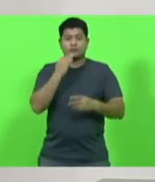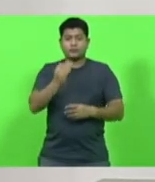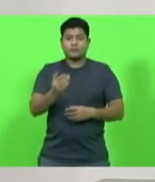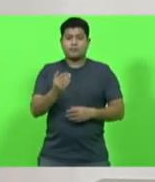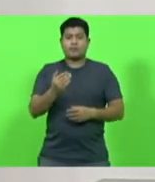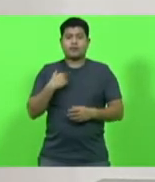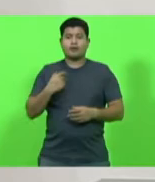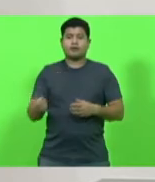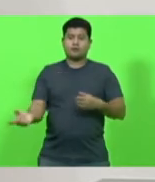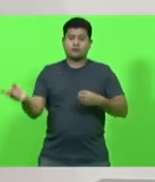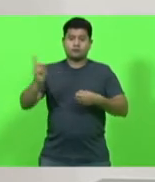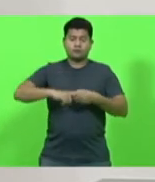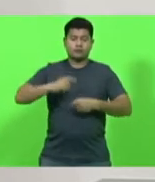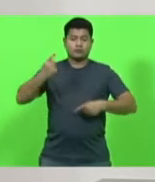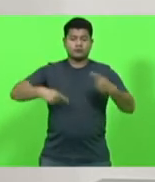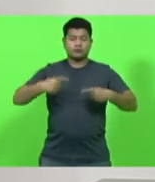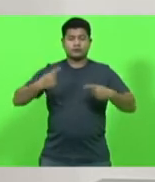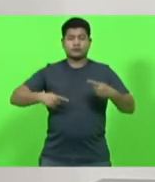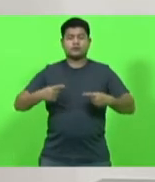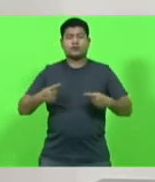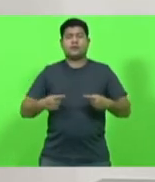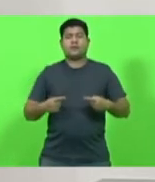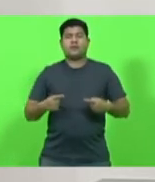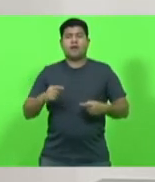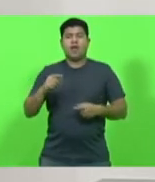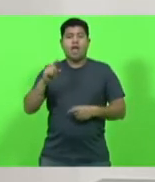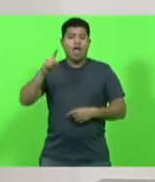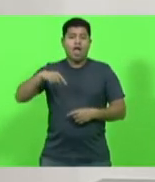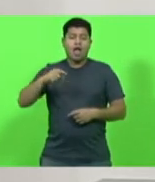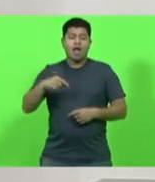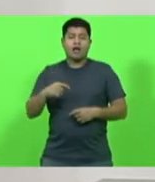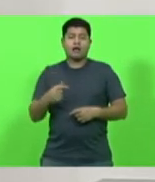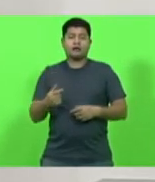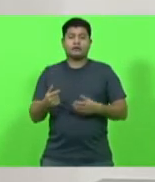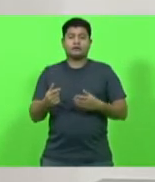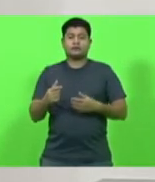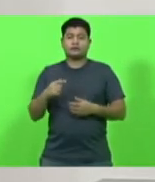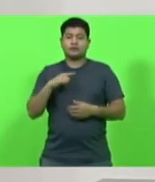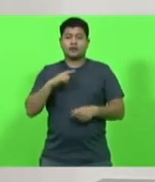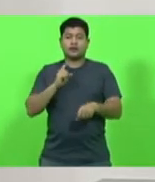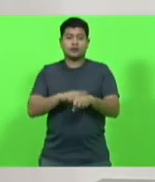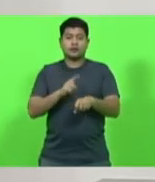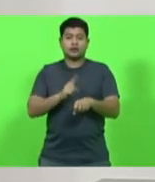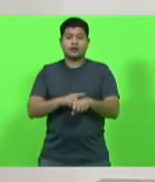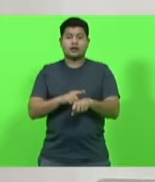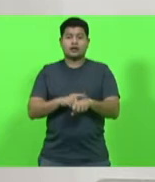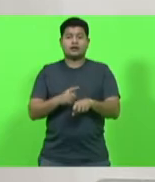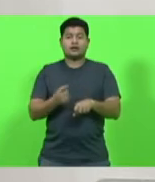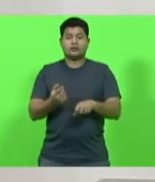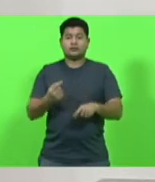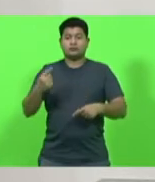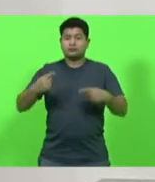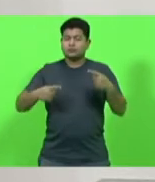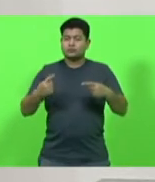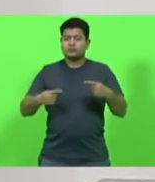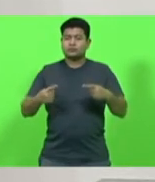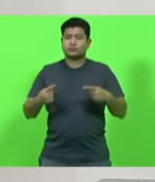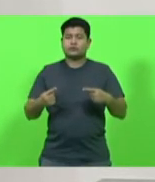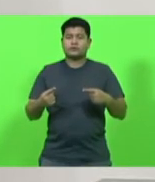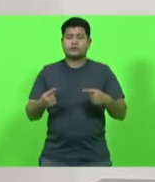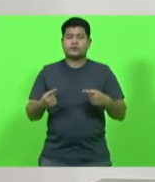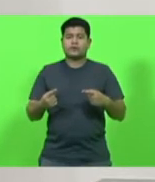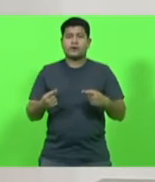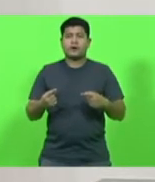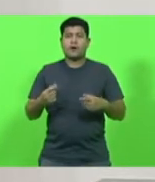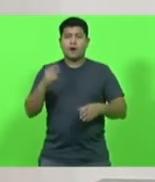projeto voltar a ser discutido, é que, ao menos, se haja tempo e espaço de discutir essa matéria na comissão de mérito,